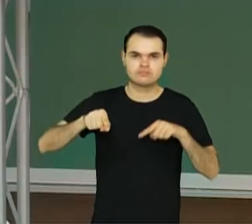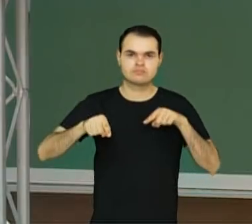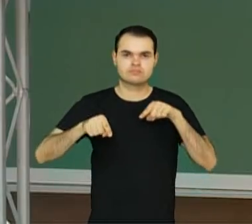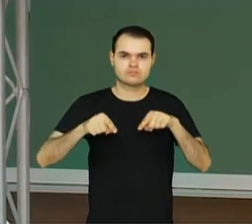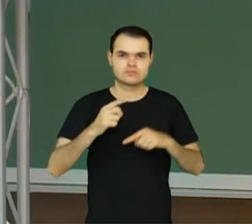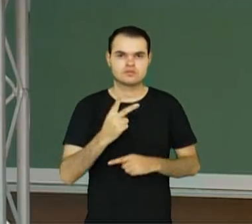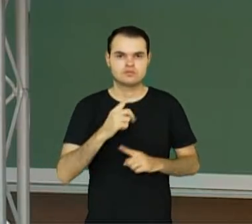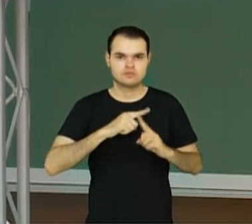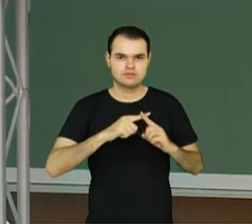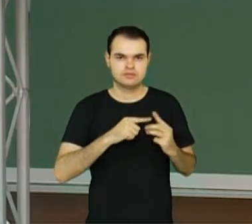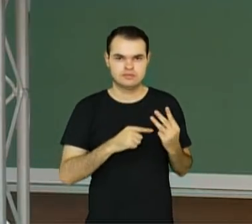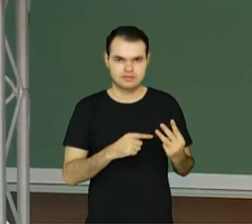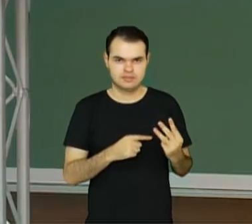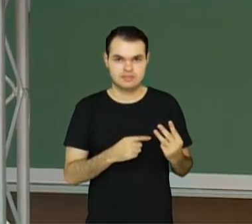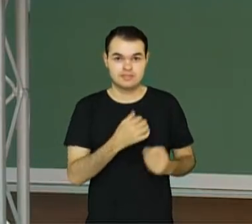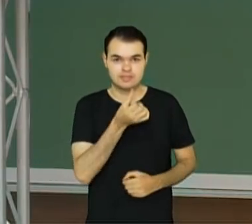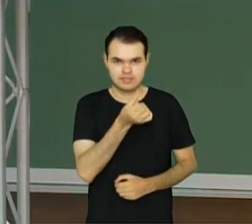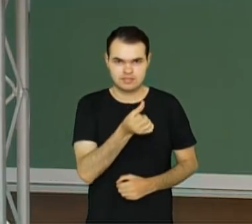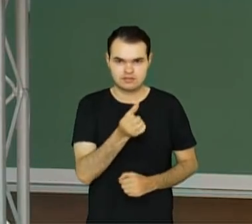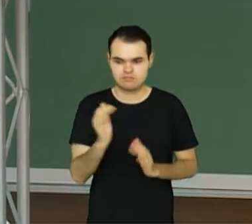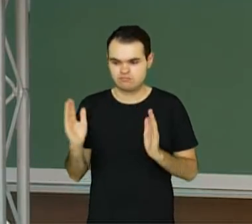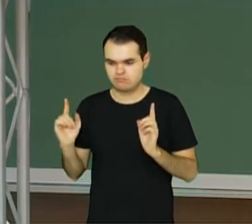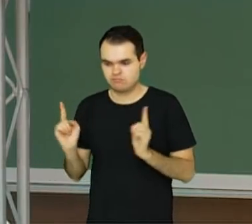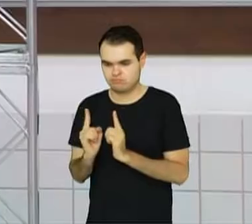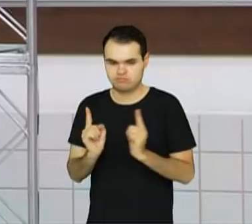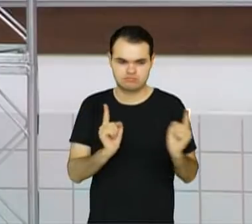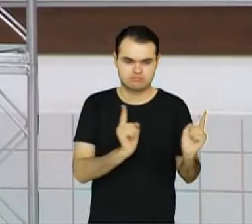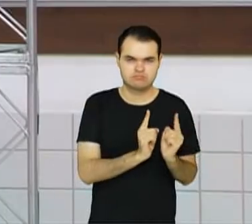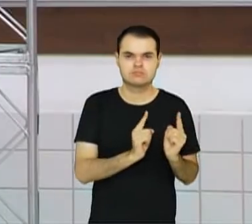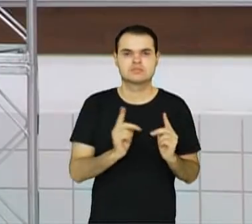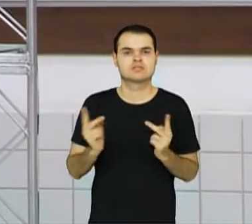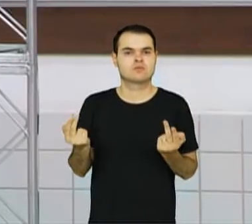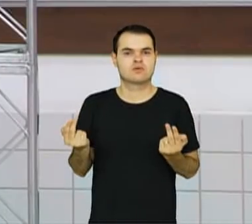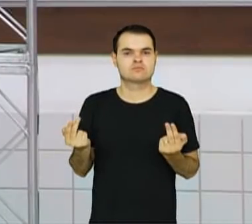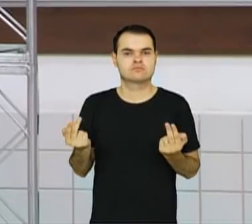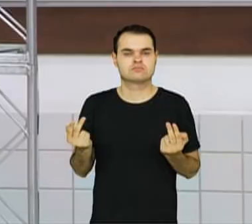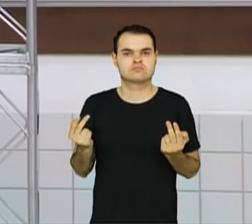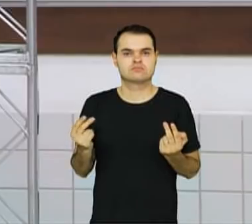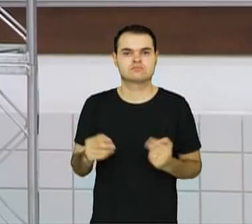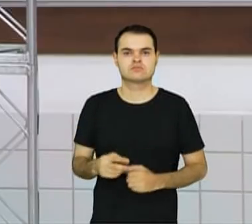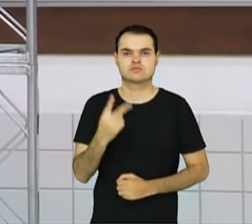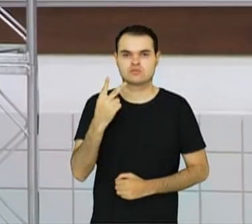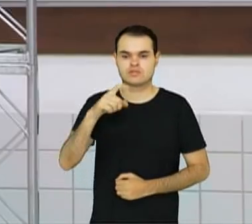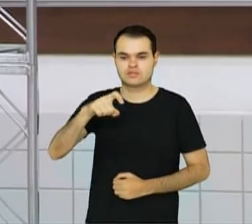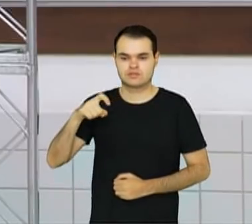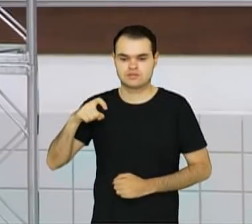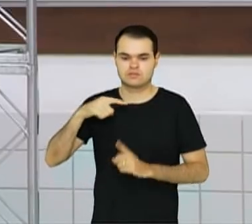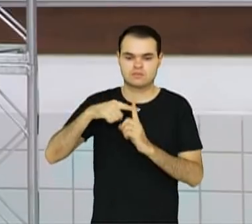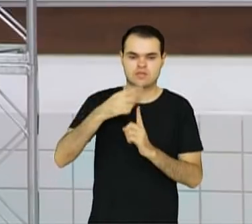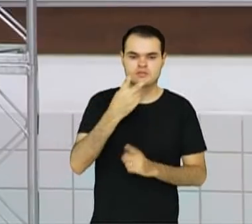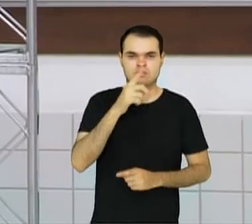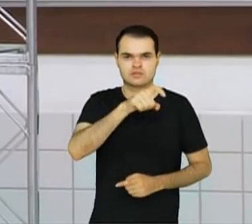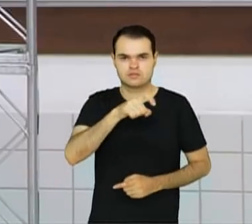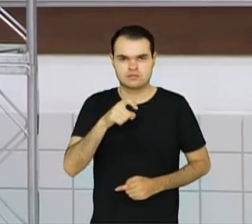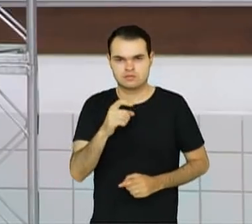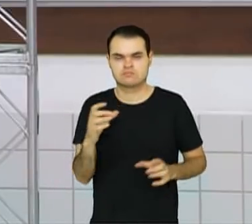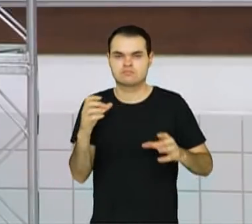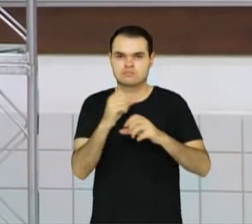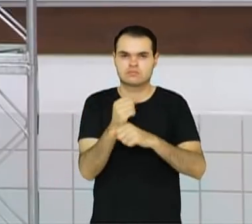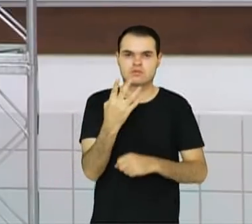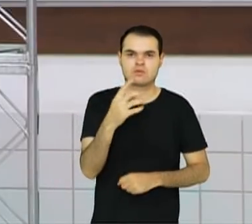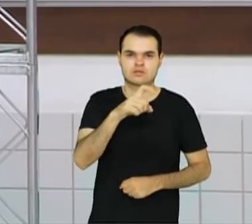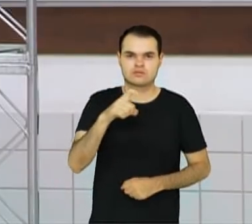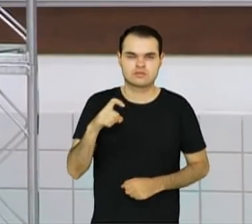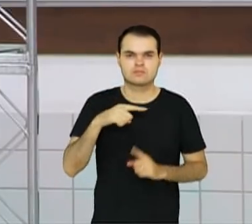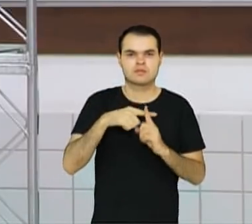3, 6. Reduz os termos semelhantes, o que você vai ter? 2x mais 2x, 4x. 4x